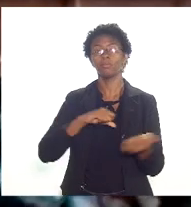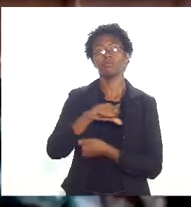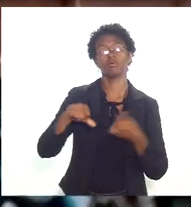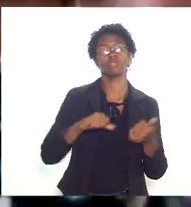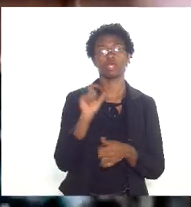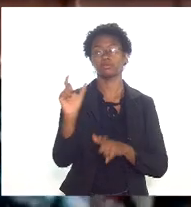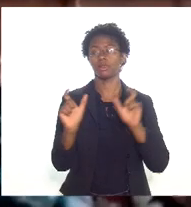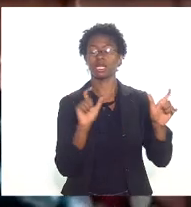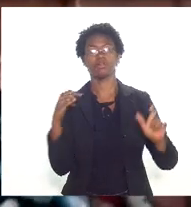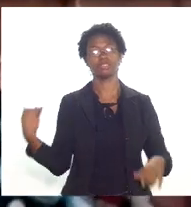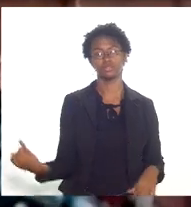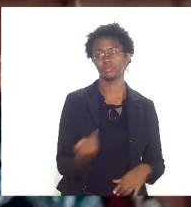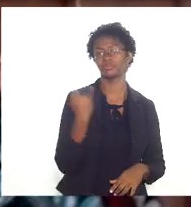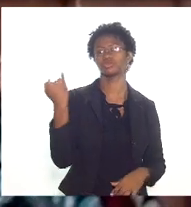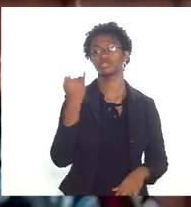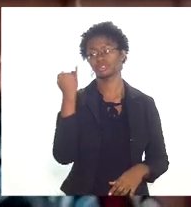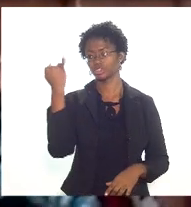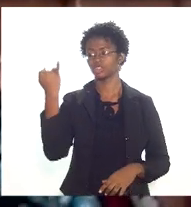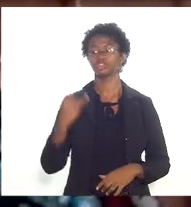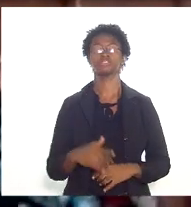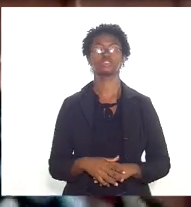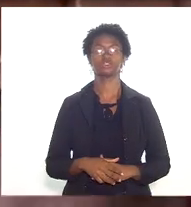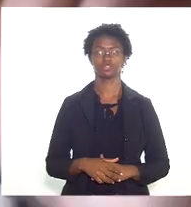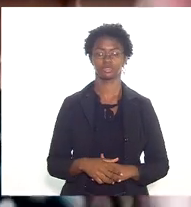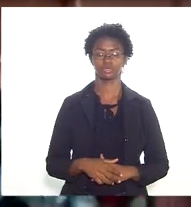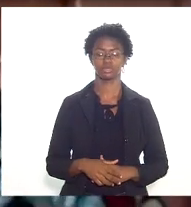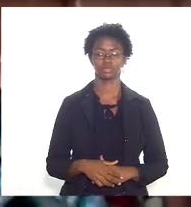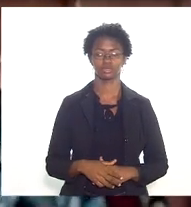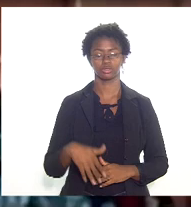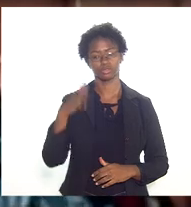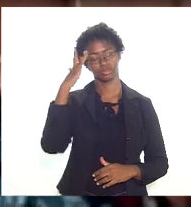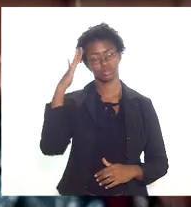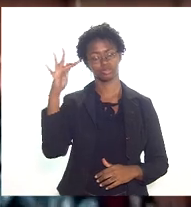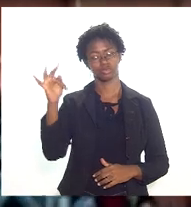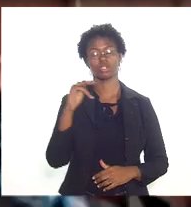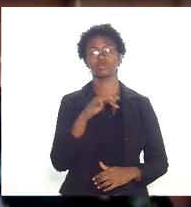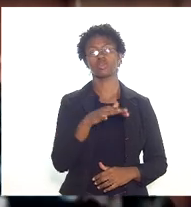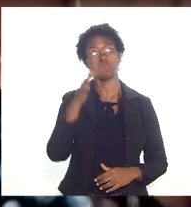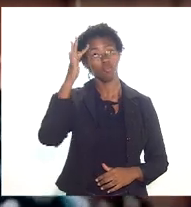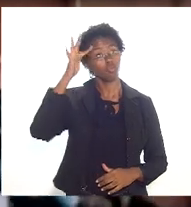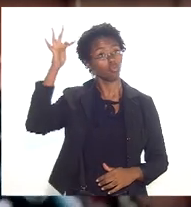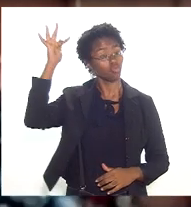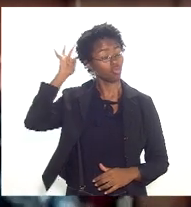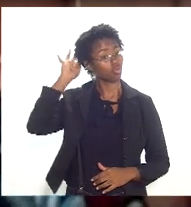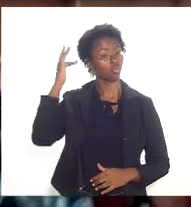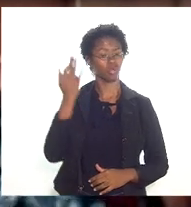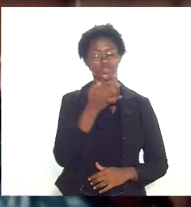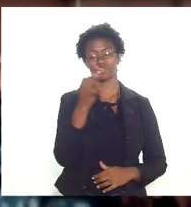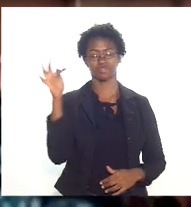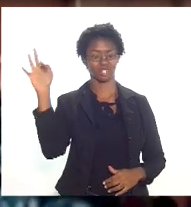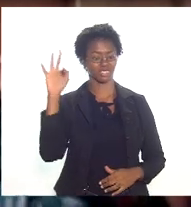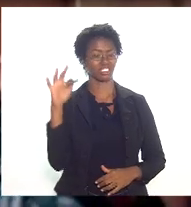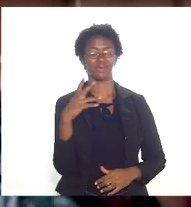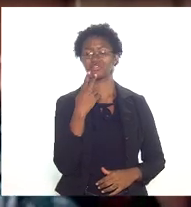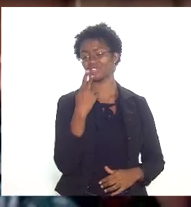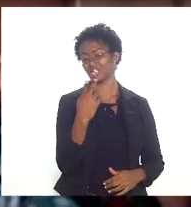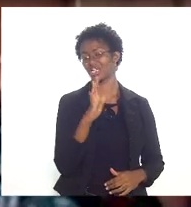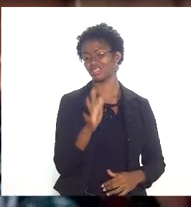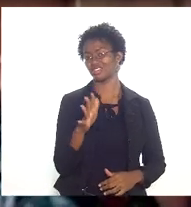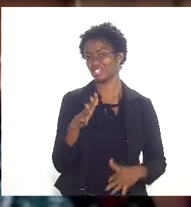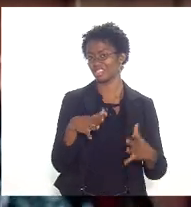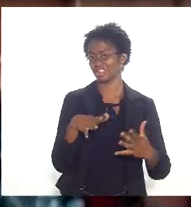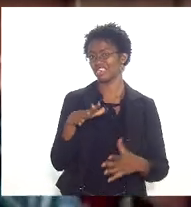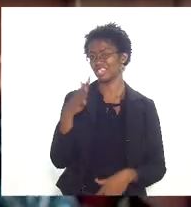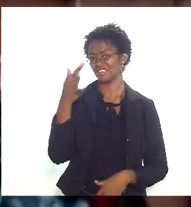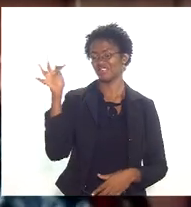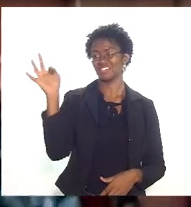palavras são fundamentais e são importantes o filósofo Michel Foucault francês né já foi falado da França quem